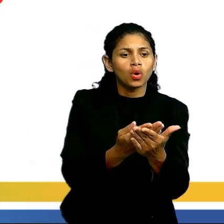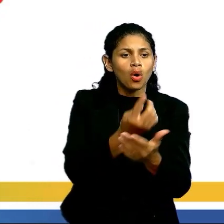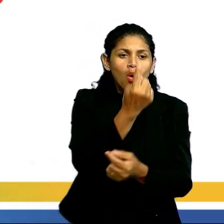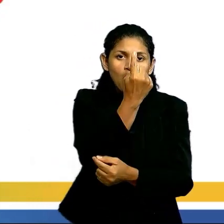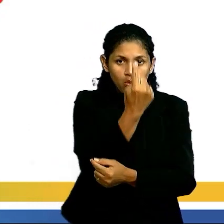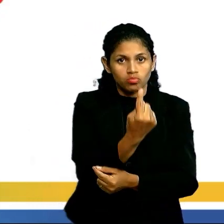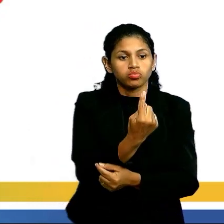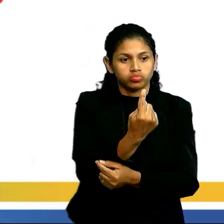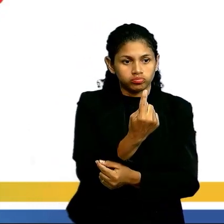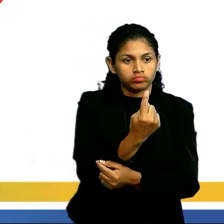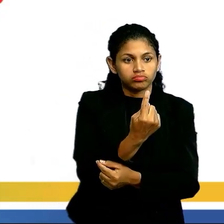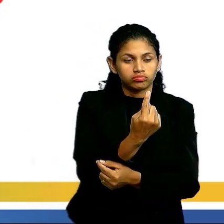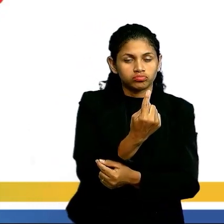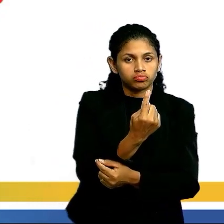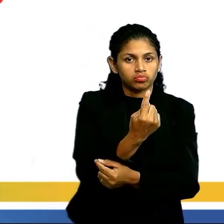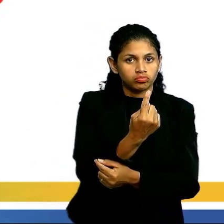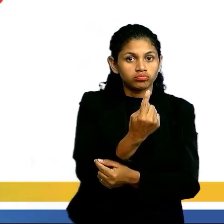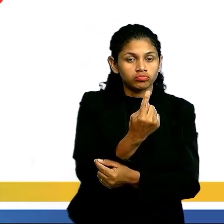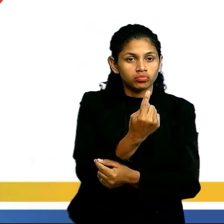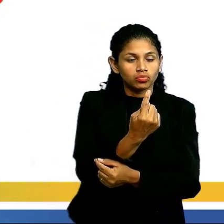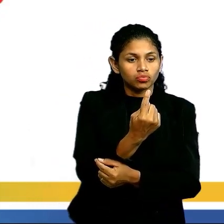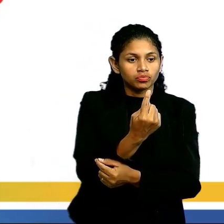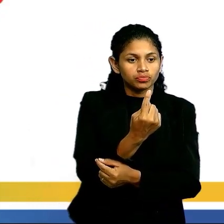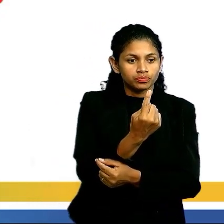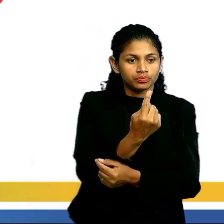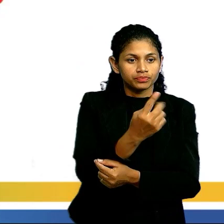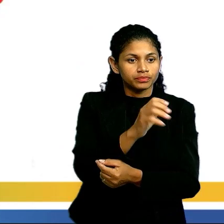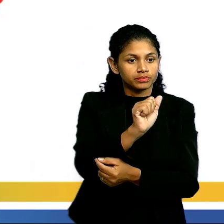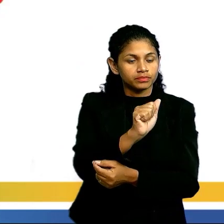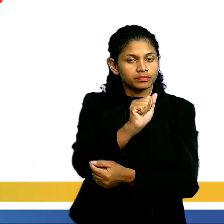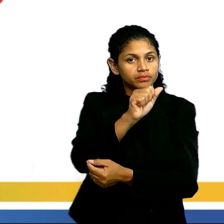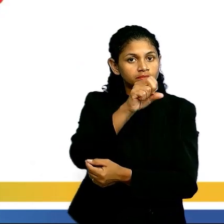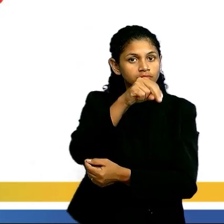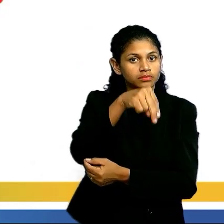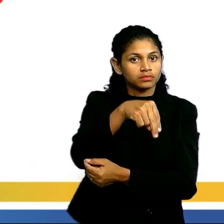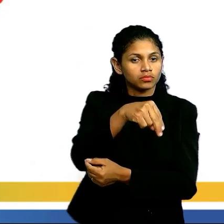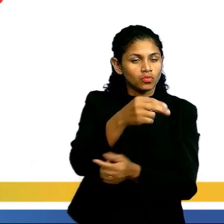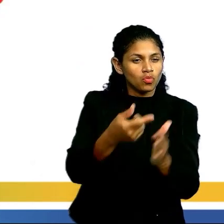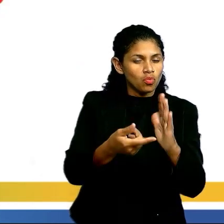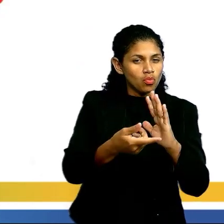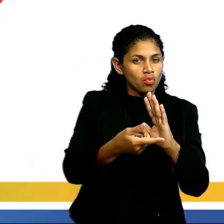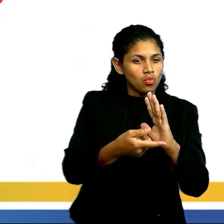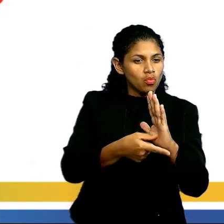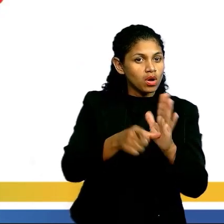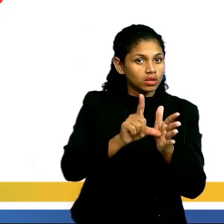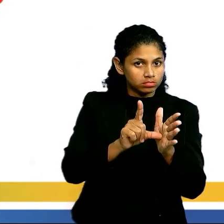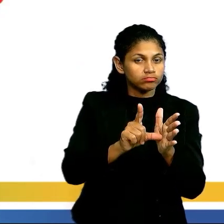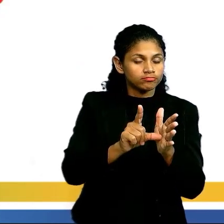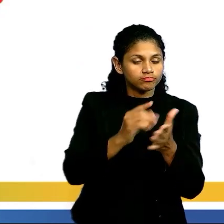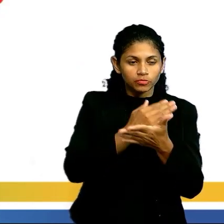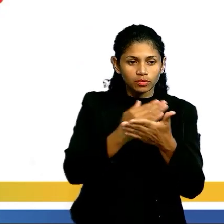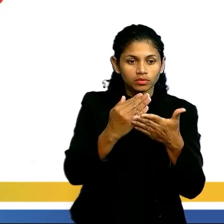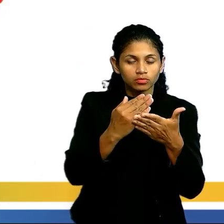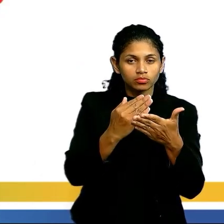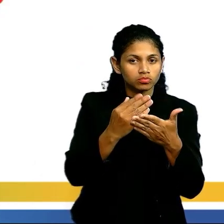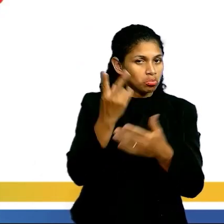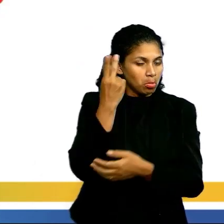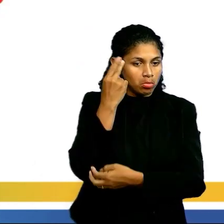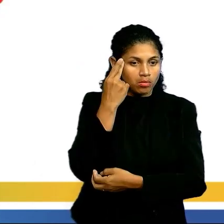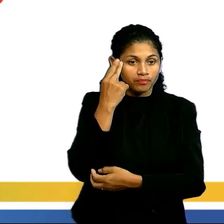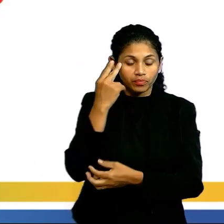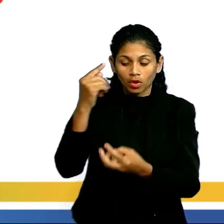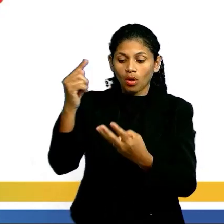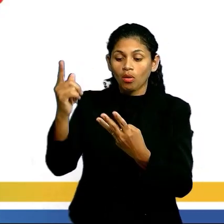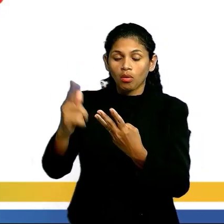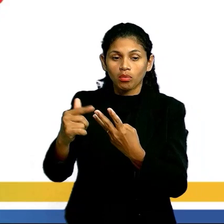comum. Tá vendo o ancestral desses 3 grupos? Ele não tem comum? Pois é, monofilético. O grupo parafilético é